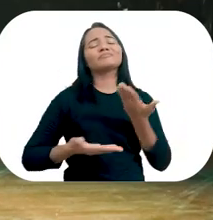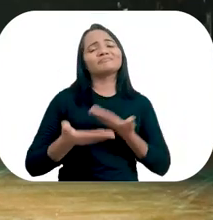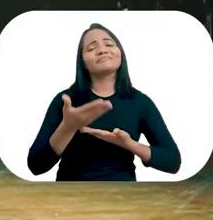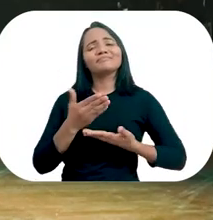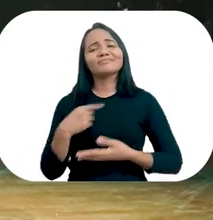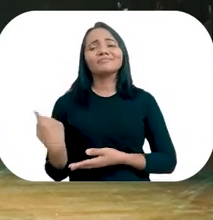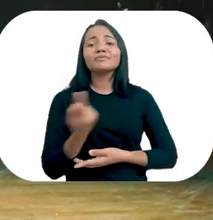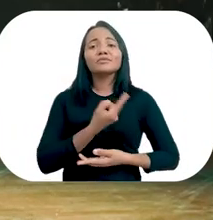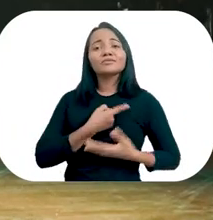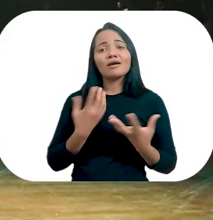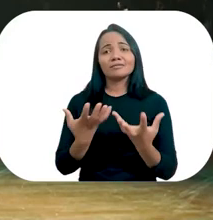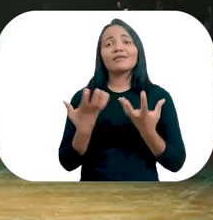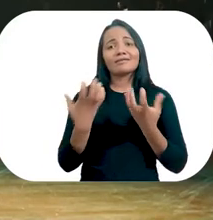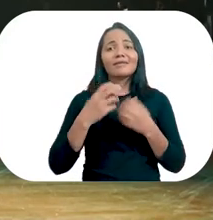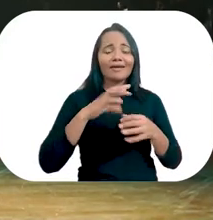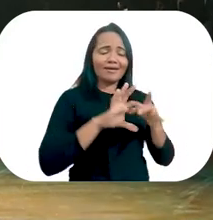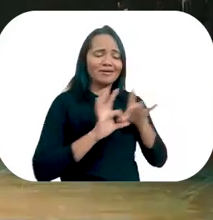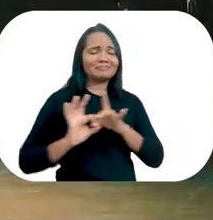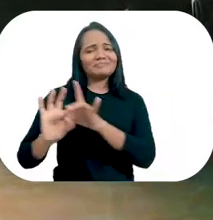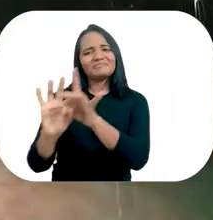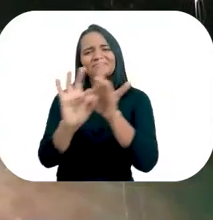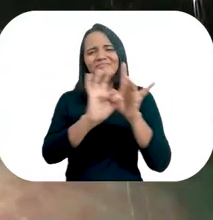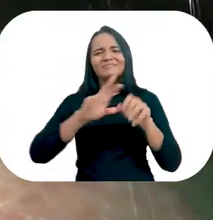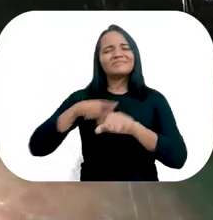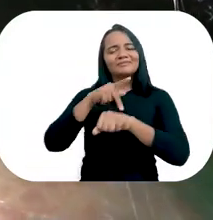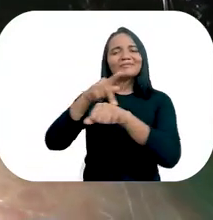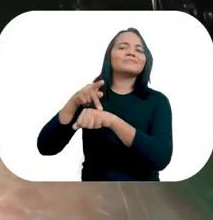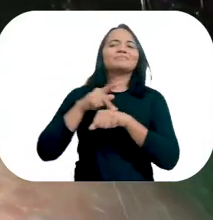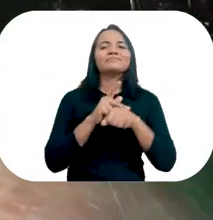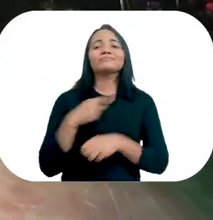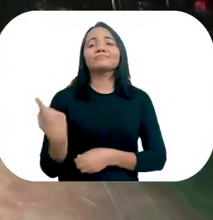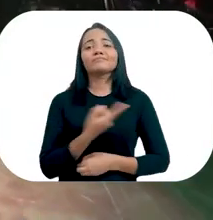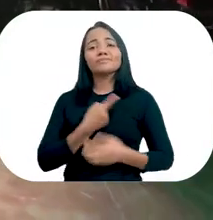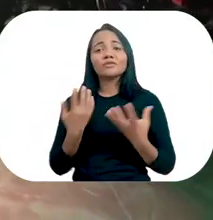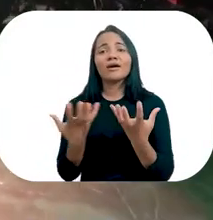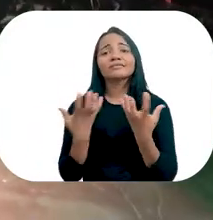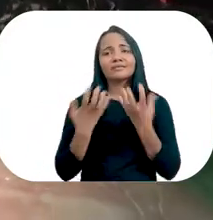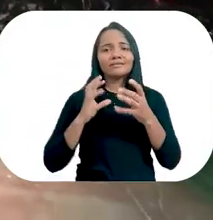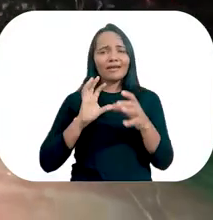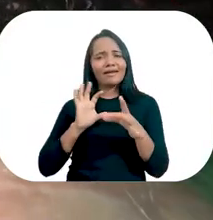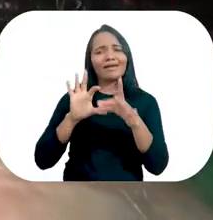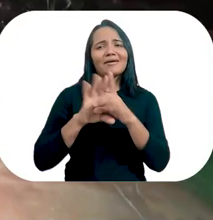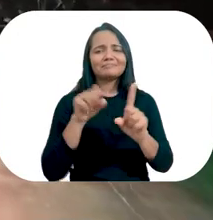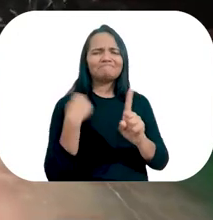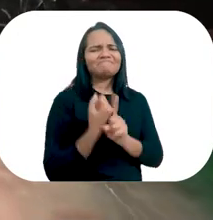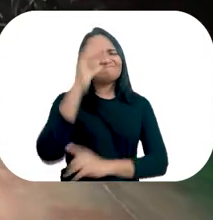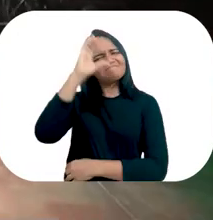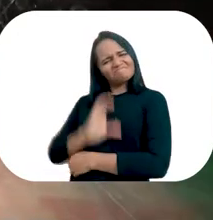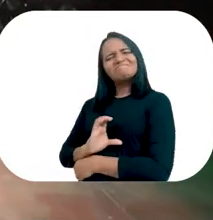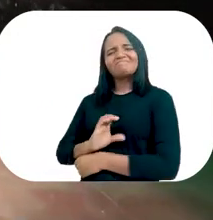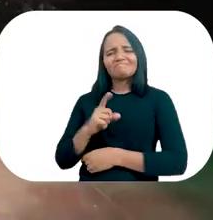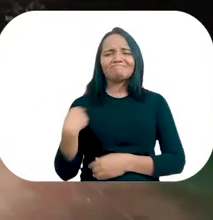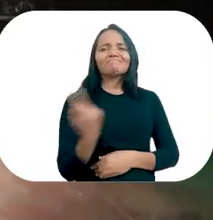a gente quer viver uma nação, a gente quer ser um cidadão,